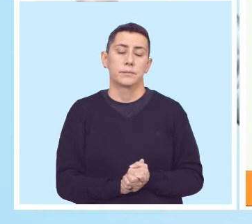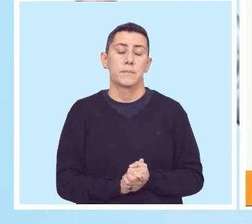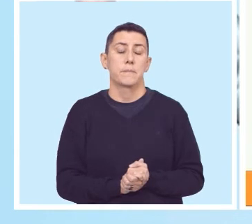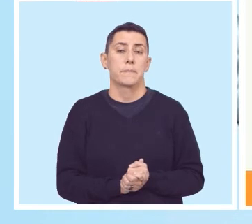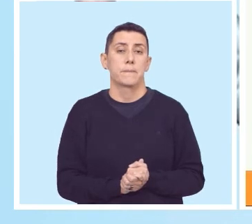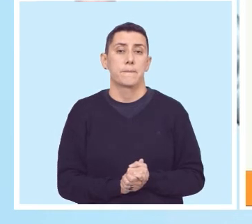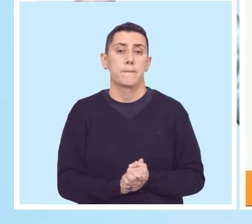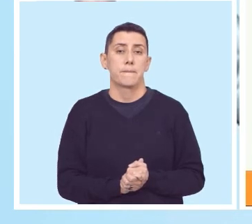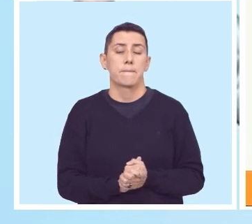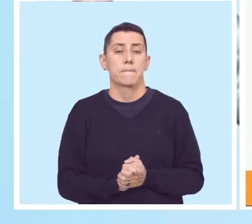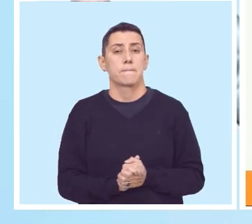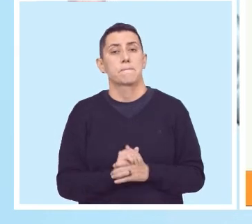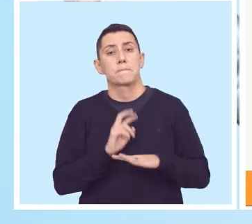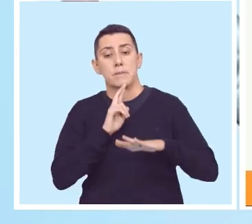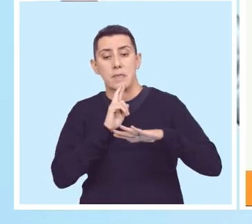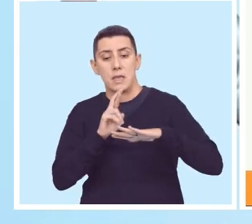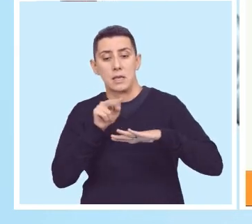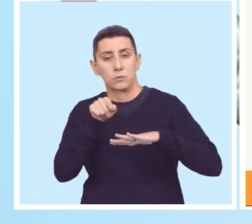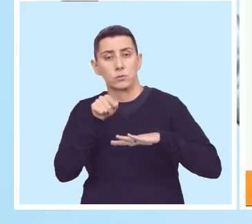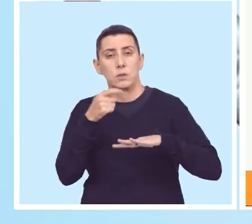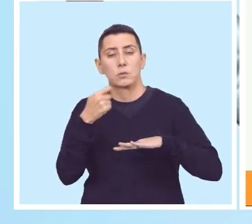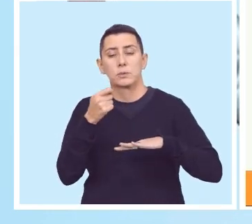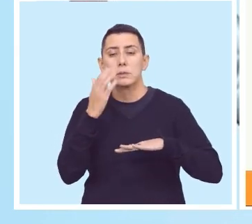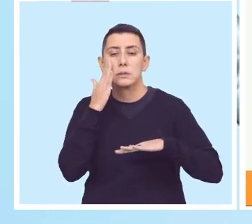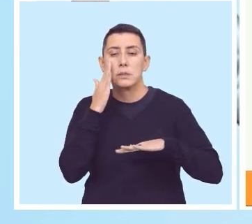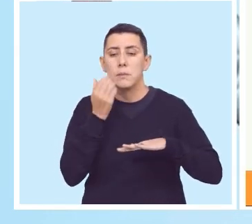quantificado e